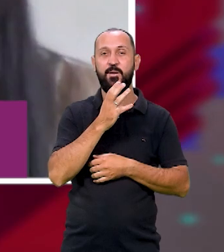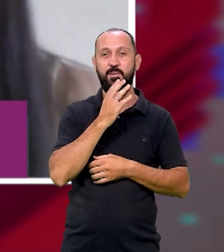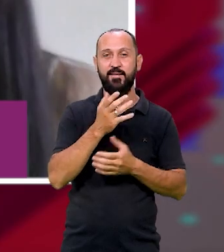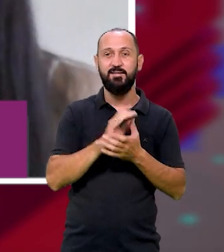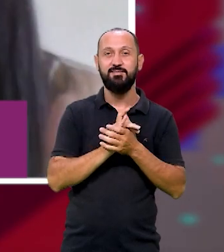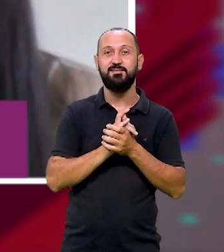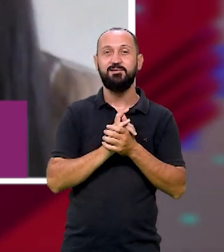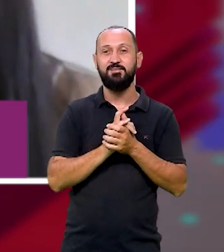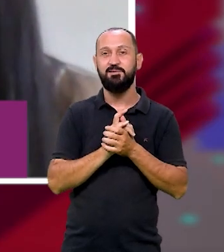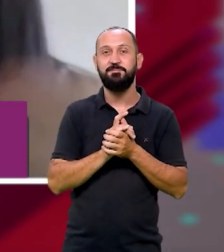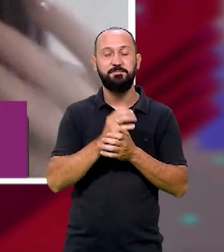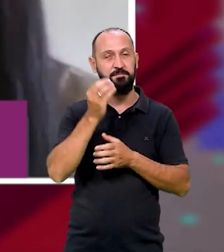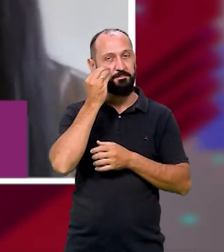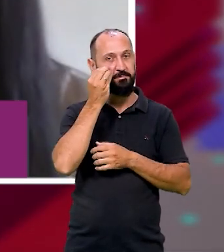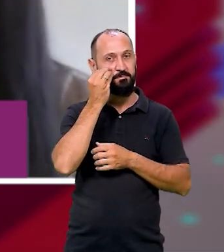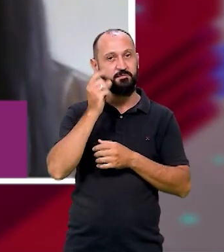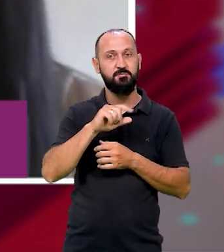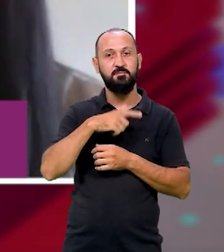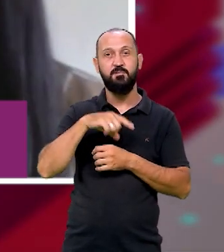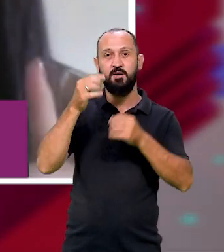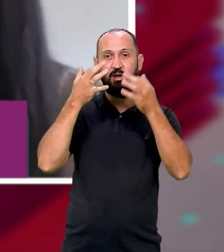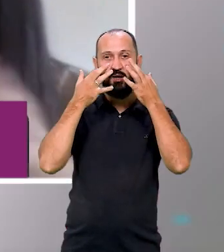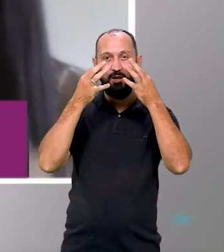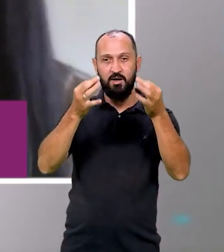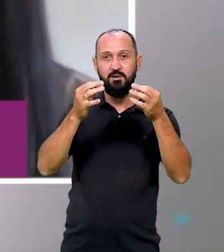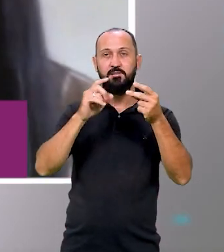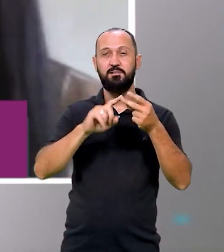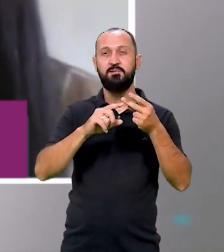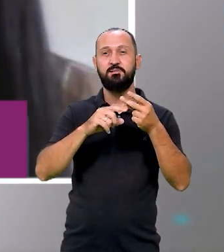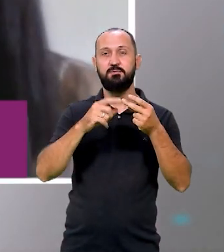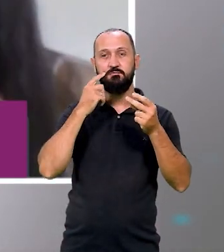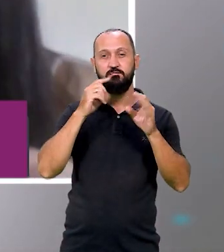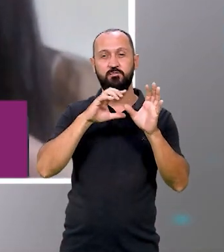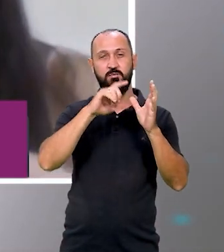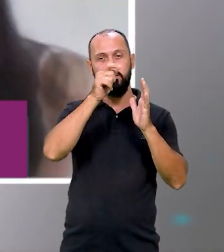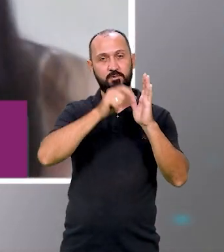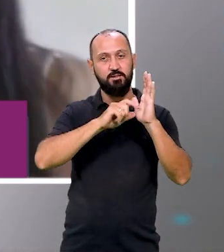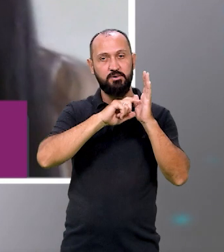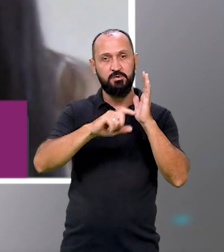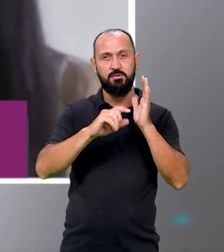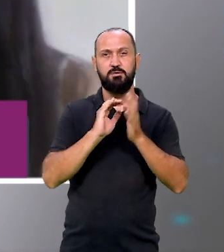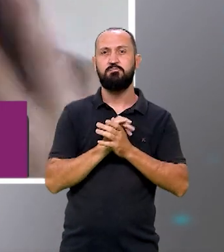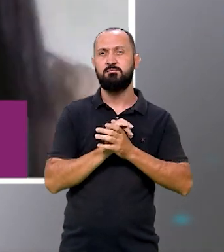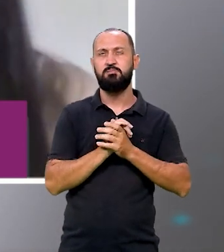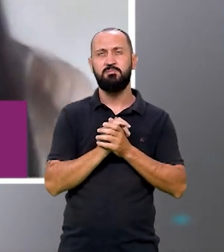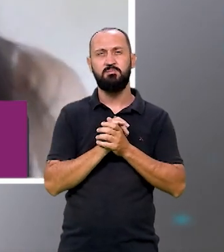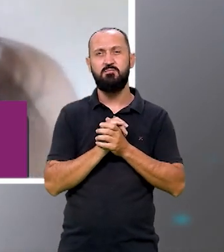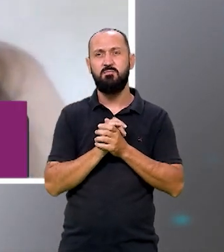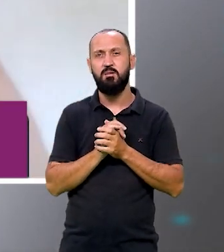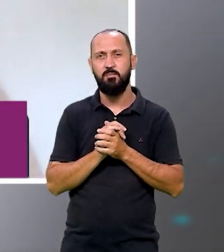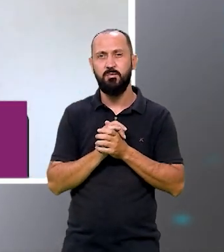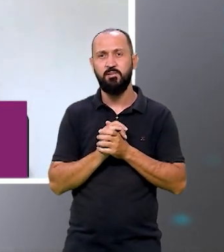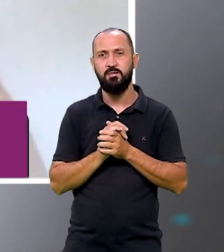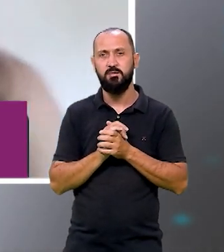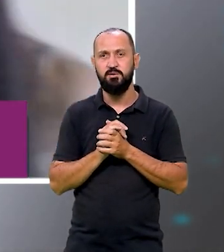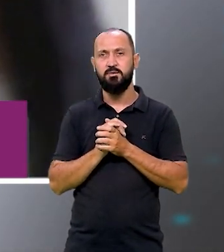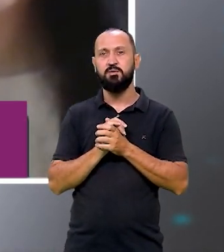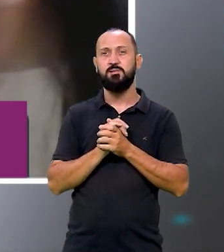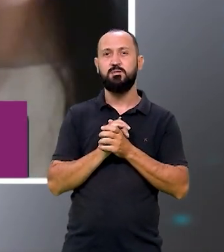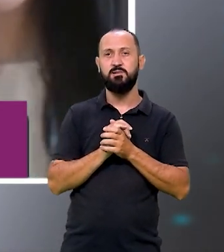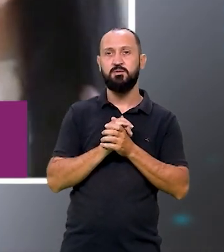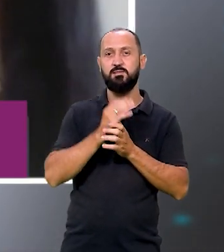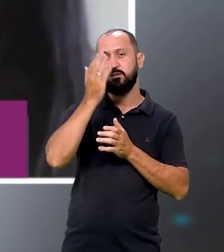ela estimula, né? Ela atua no sistema nervoso e ela estimula ainda mais isso. Então, tem que tomar muito cuidado. Tem pessoas